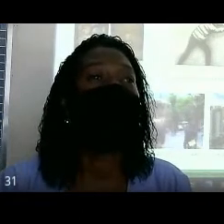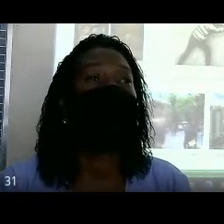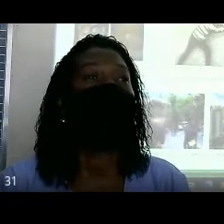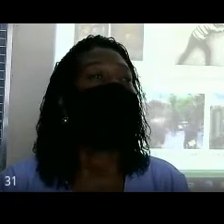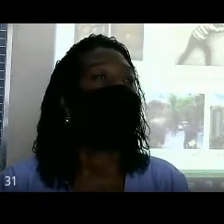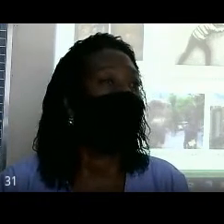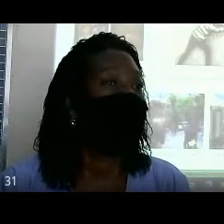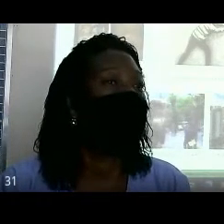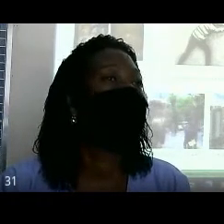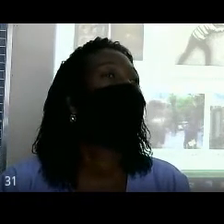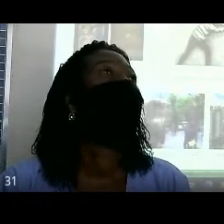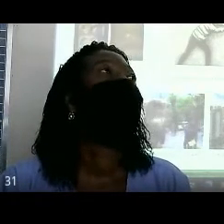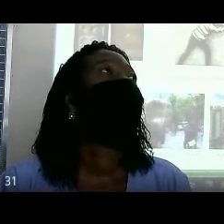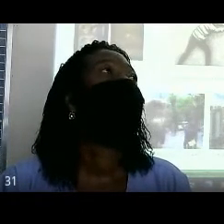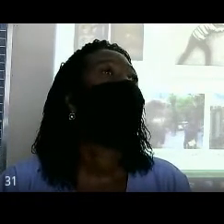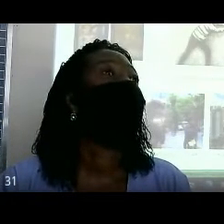é um grafiteiro